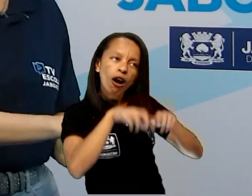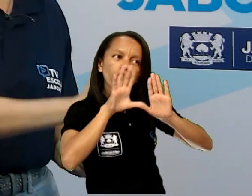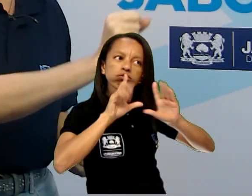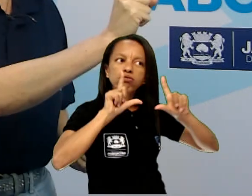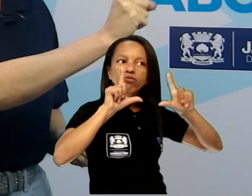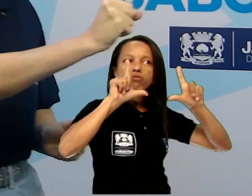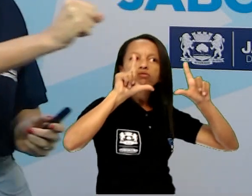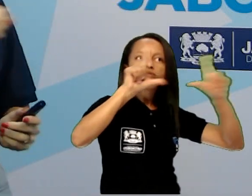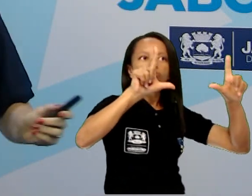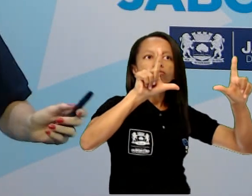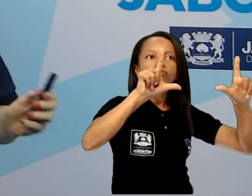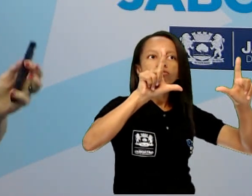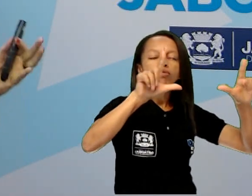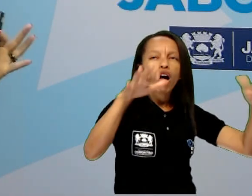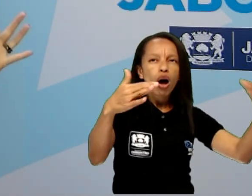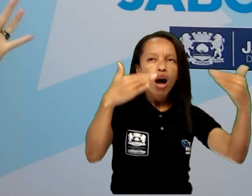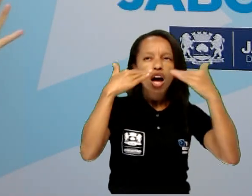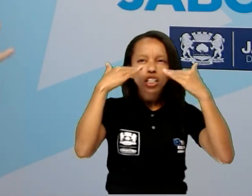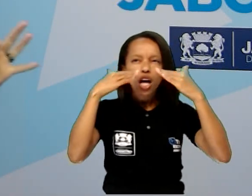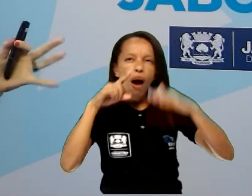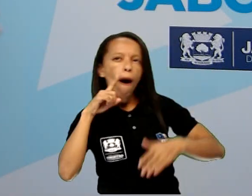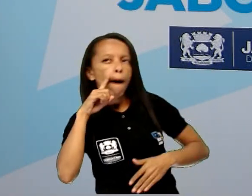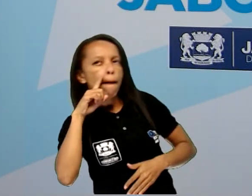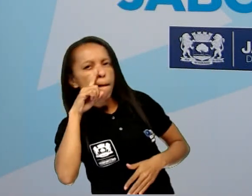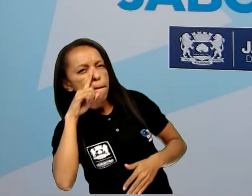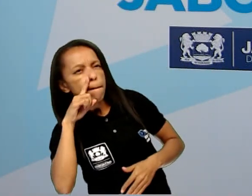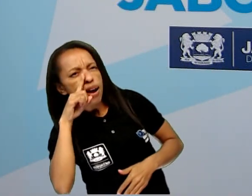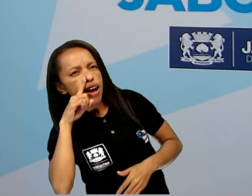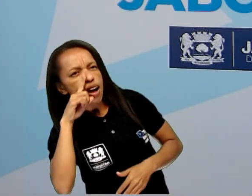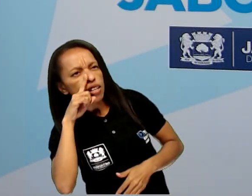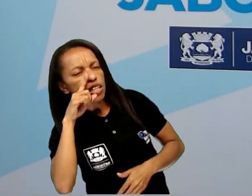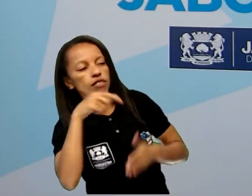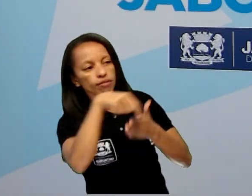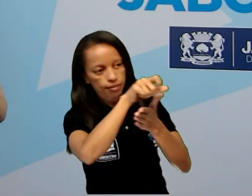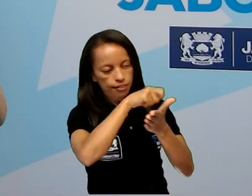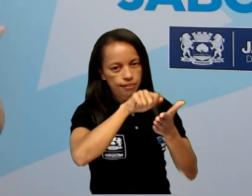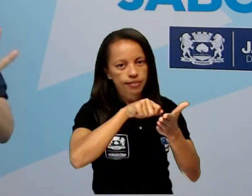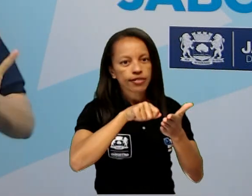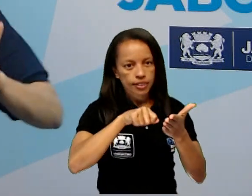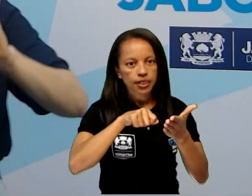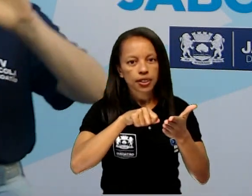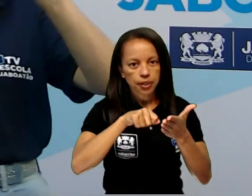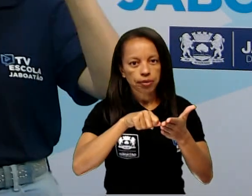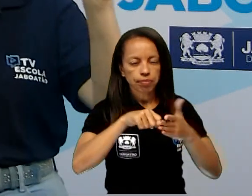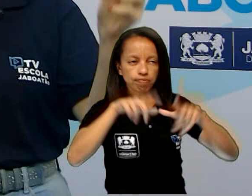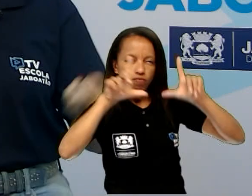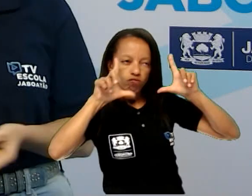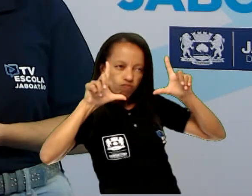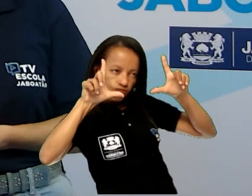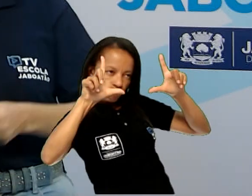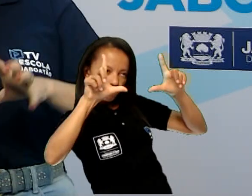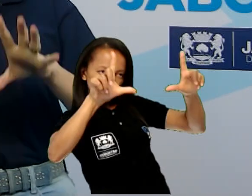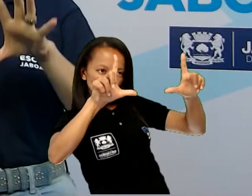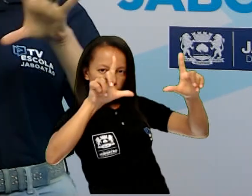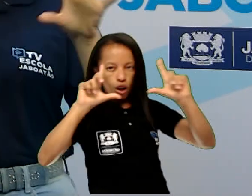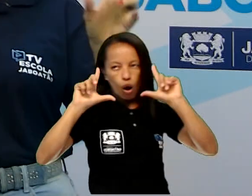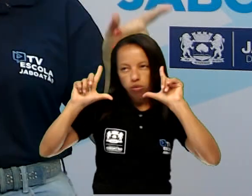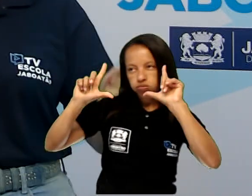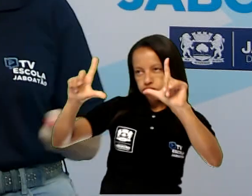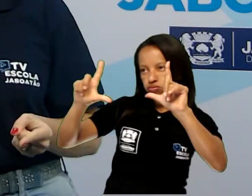Meu irmãozinho pode puxar e tudo que tá na mesa, ó, vir em cima dele. Então você pode fazer uma placa.